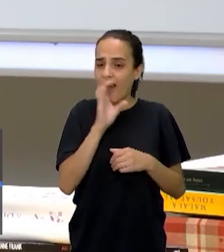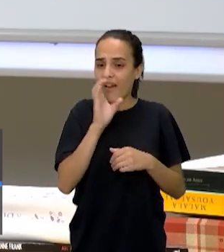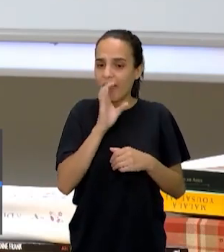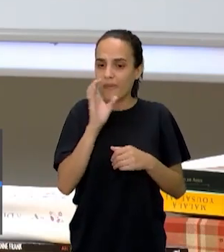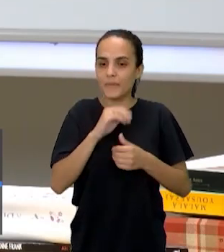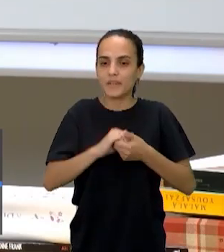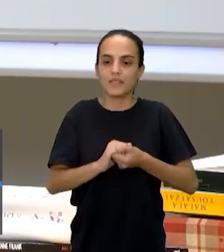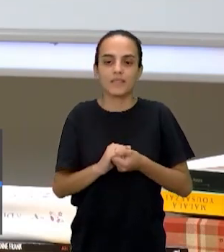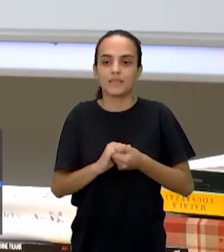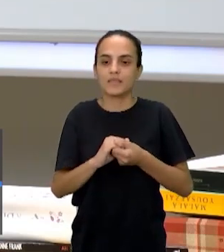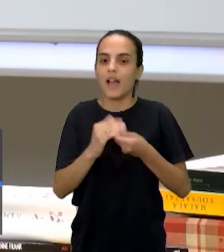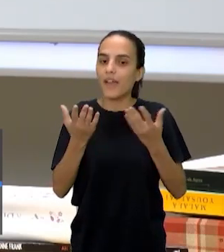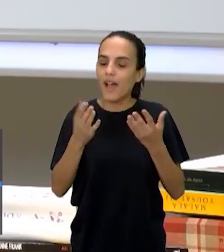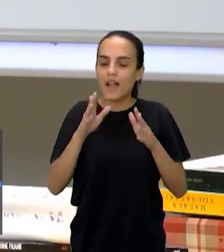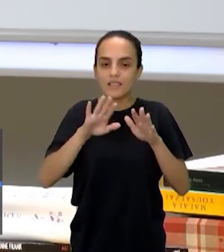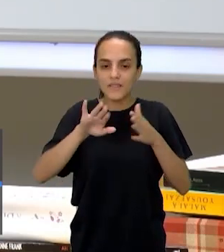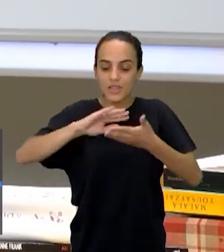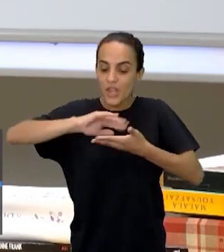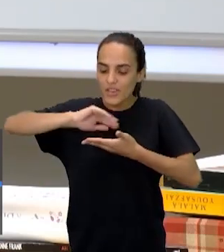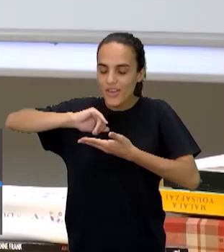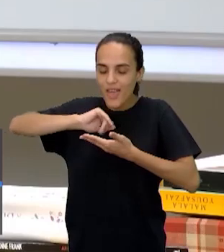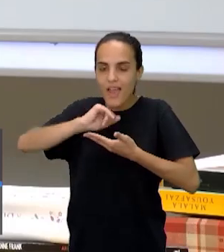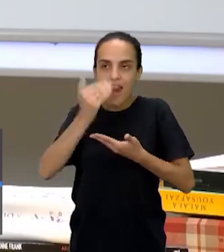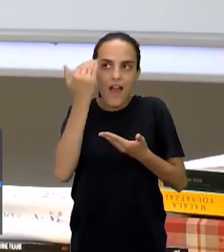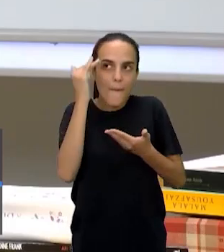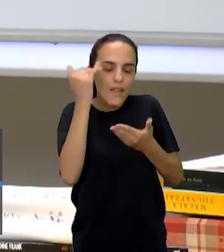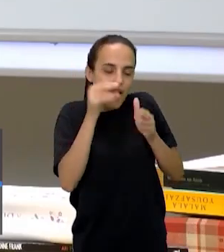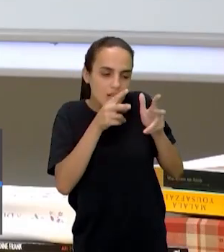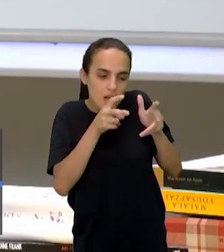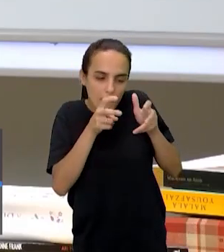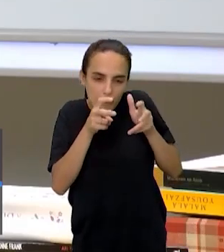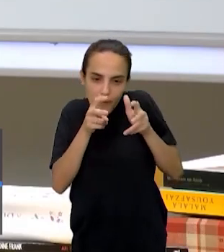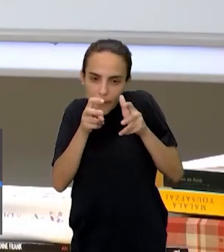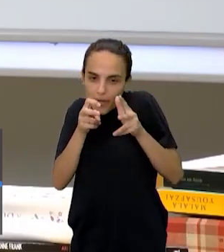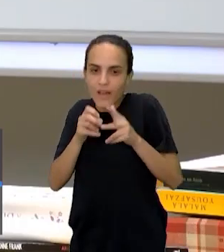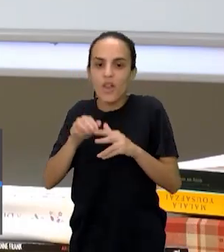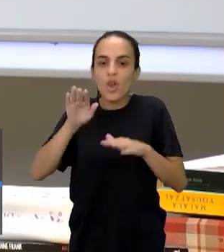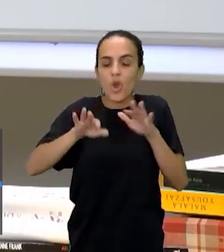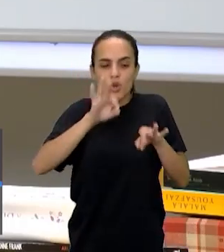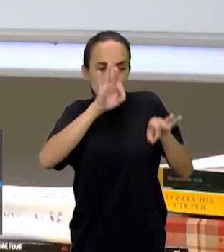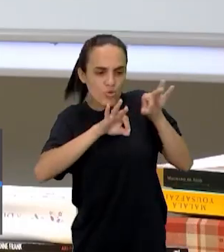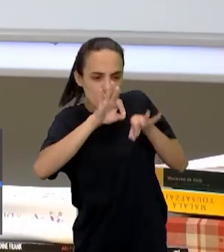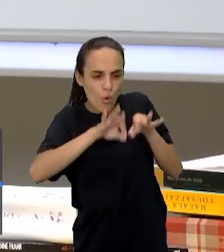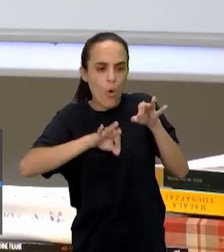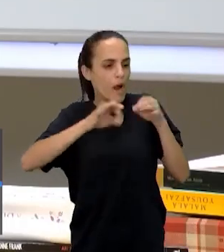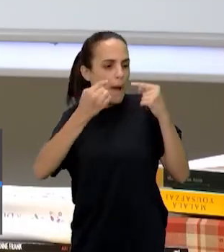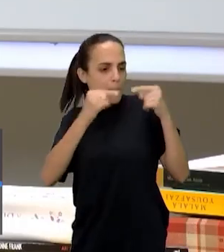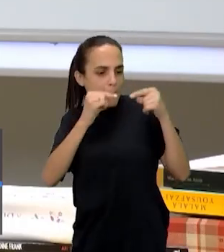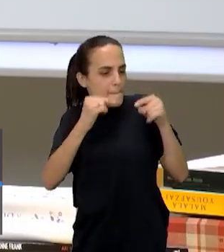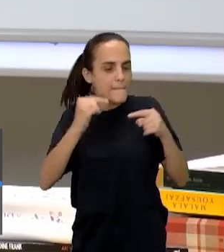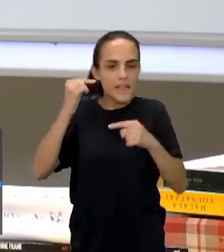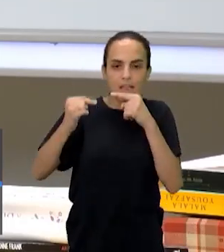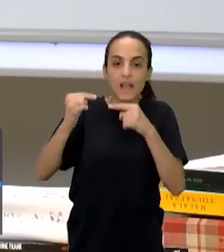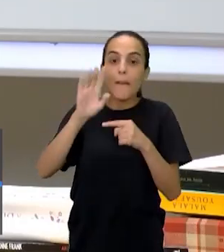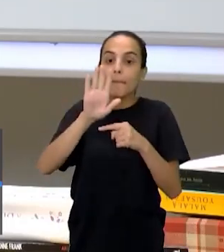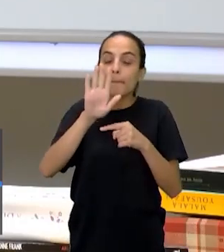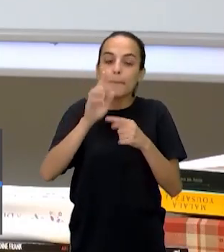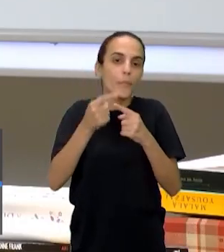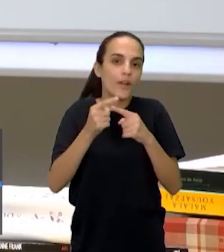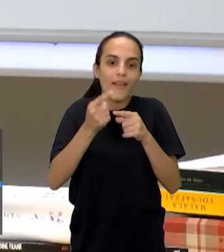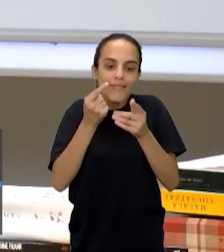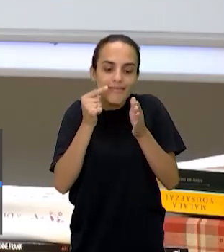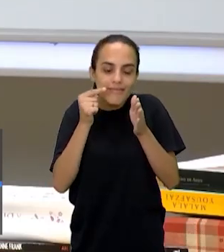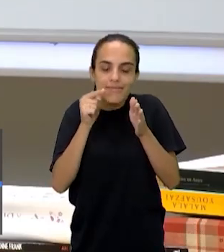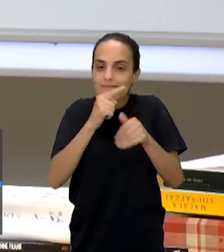nossa capacidade de analisar. A gente subentende, julga, briga, entende errado, porque não há tempo para mergulhar